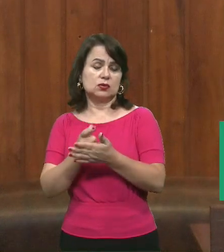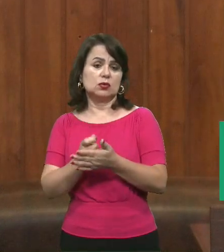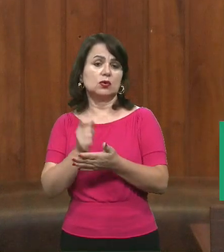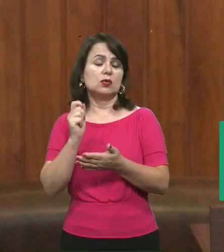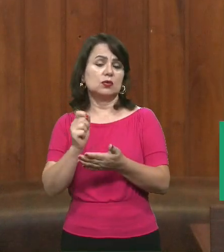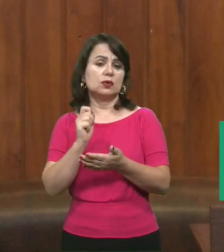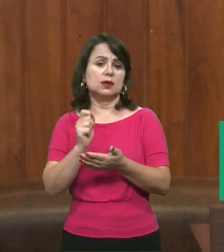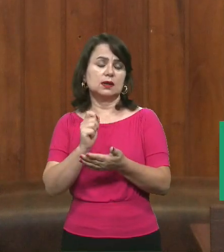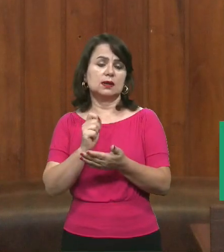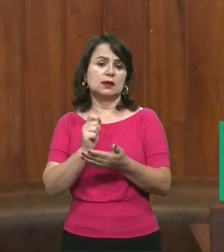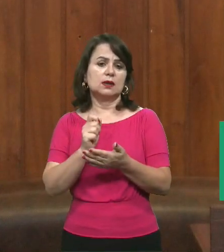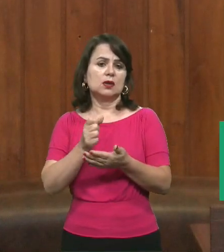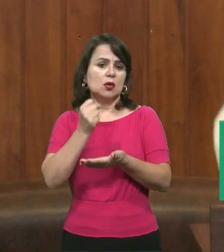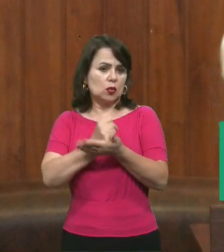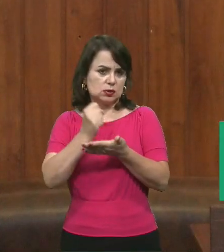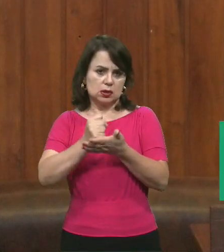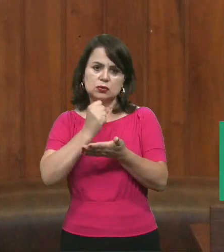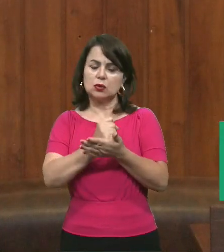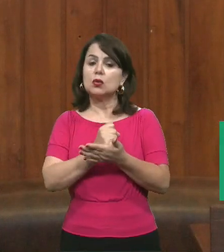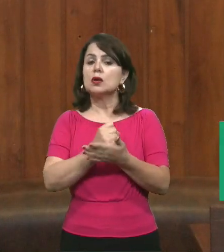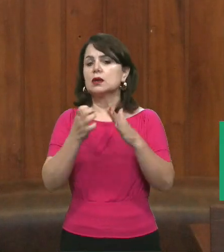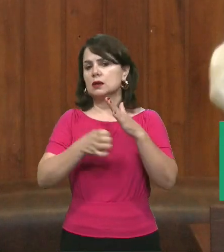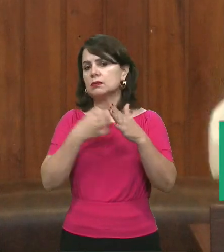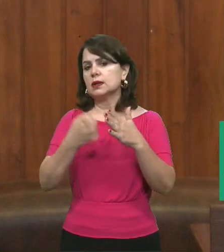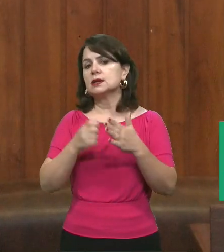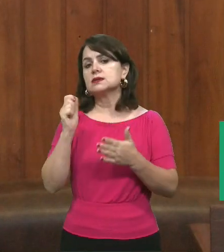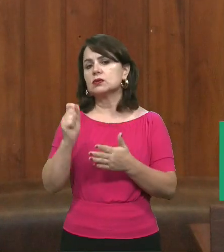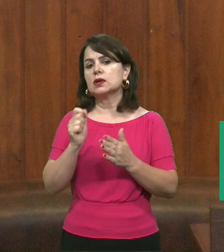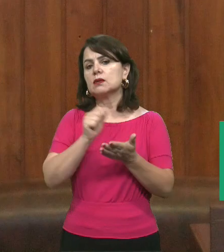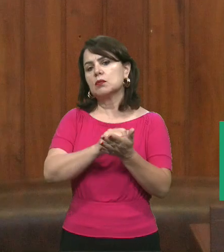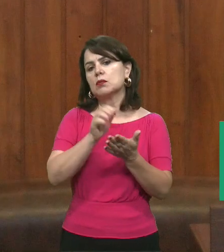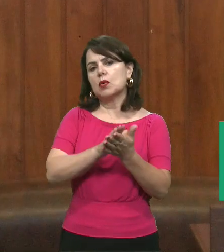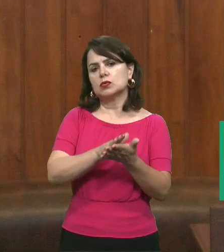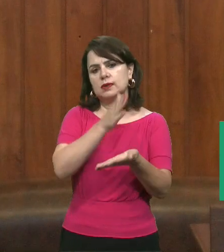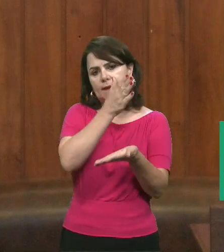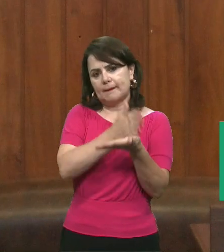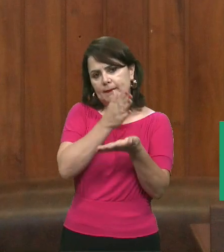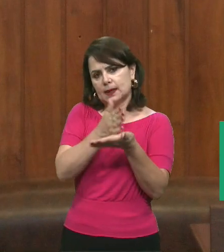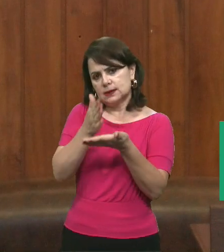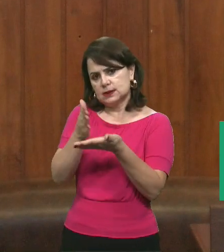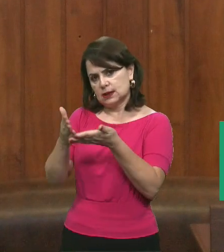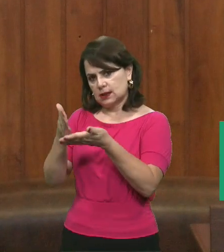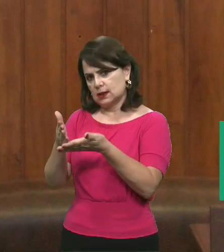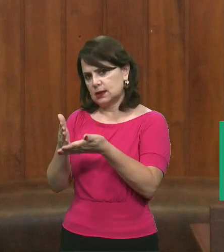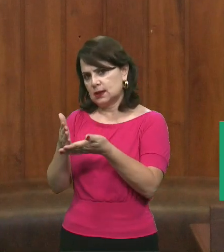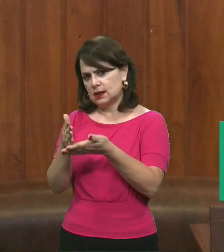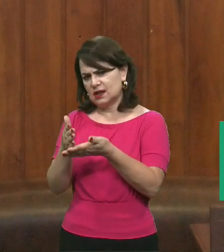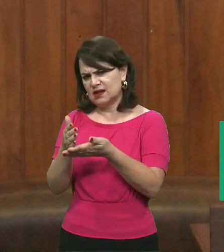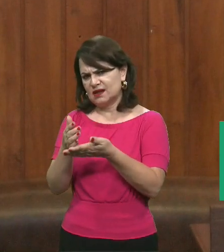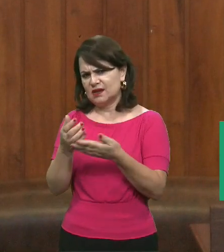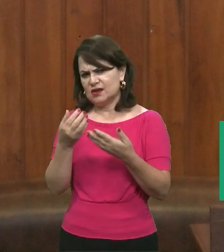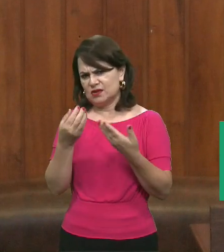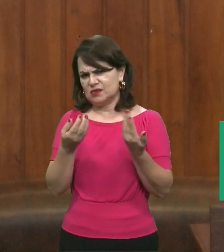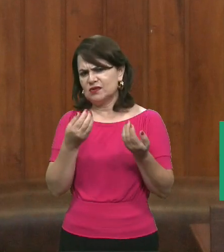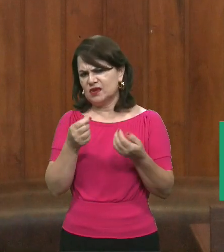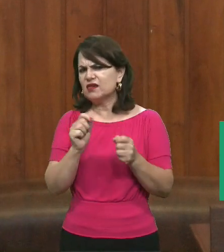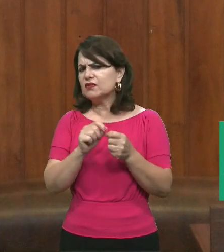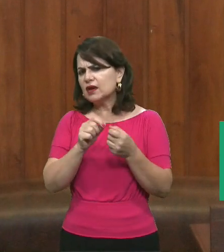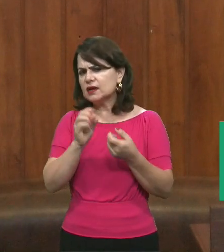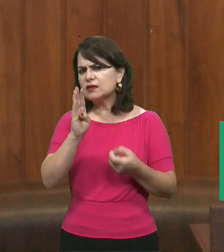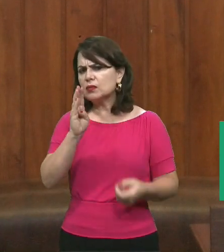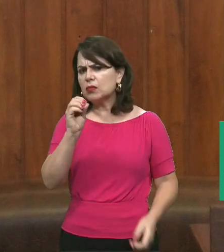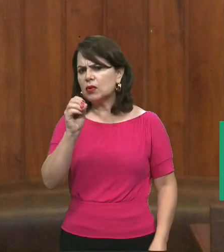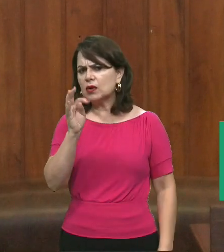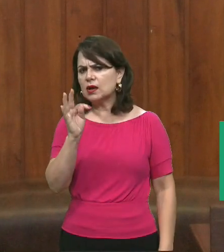homem bom, hein? Pô, um cara legal esse Valdeci Fogaça, ele quer parcelar as multas. Faz os boletos, manda fazer os boletos, manda